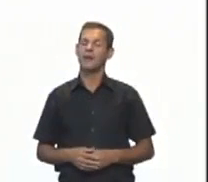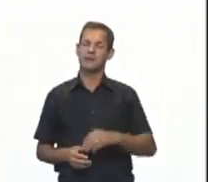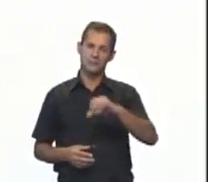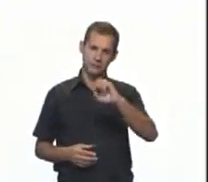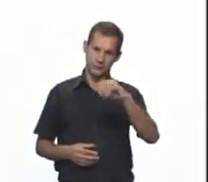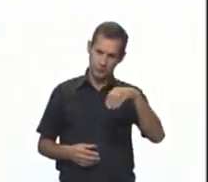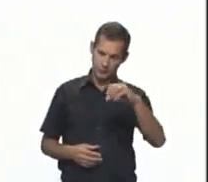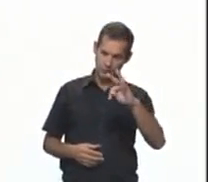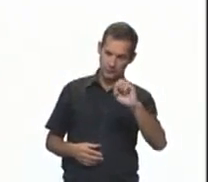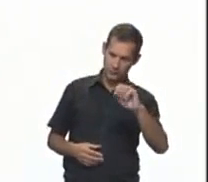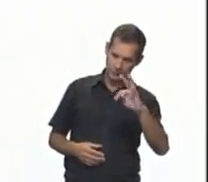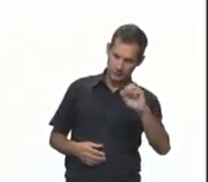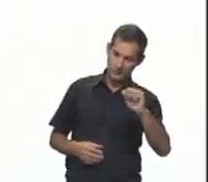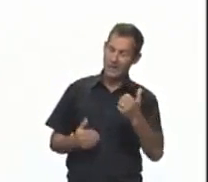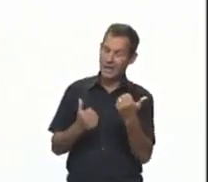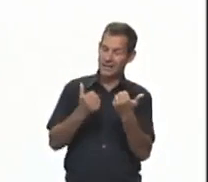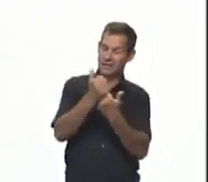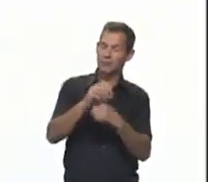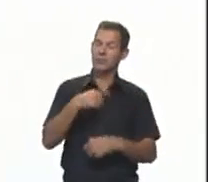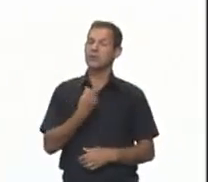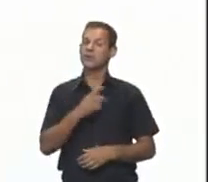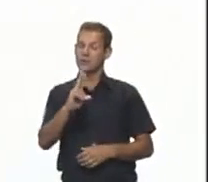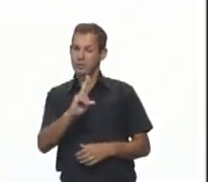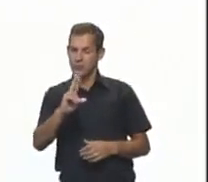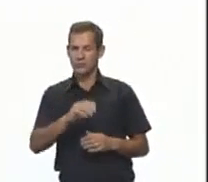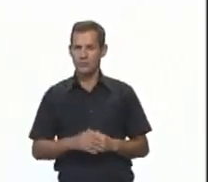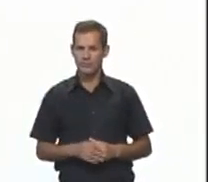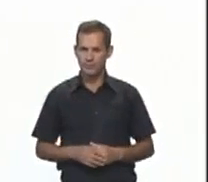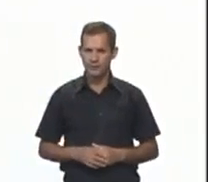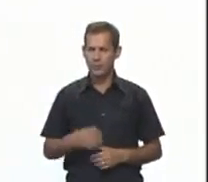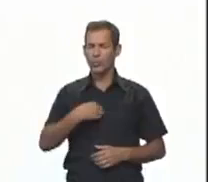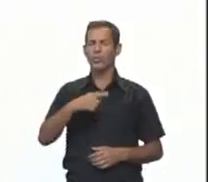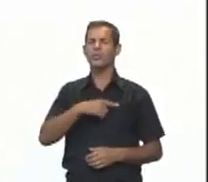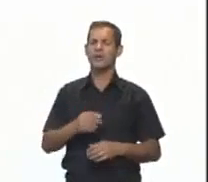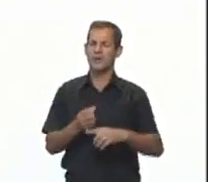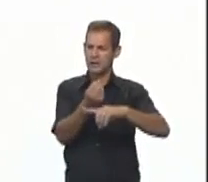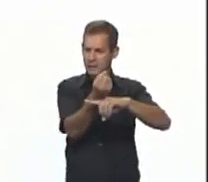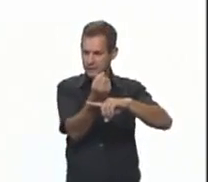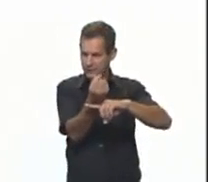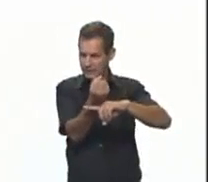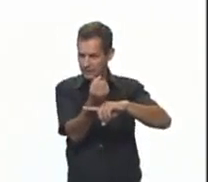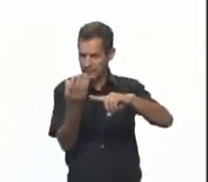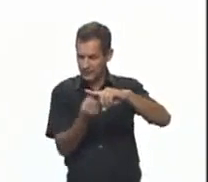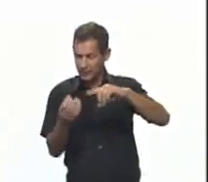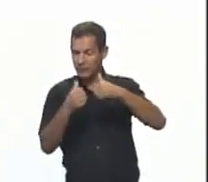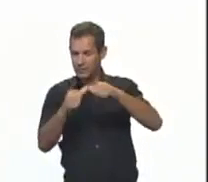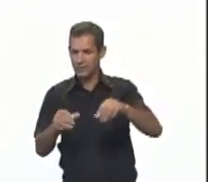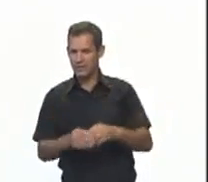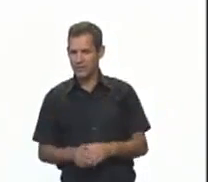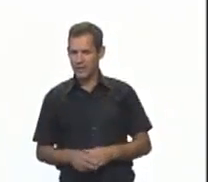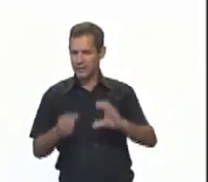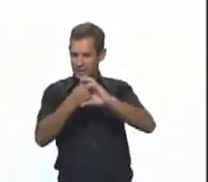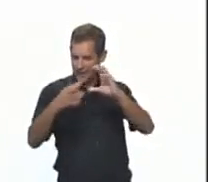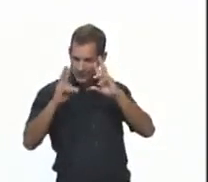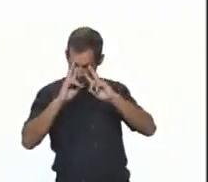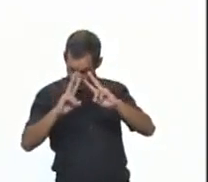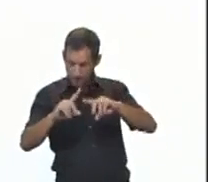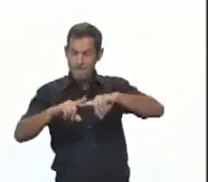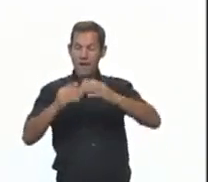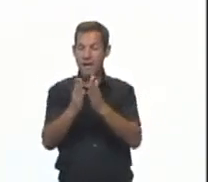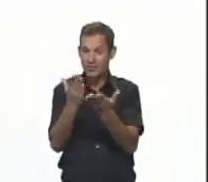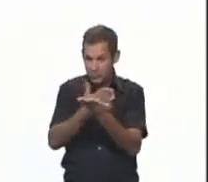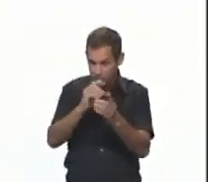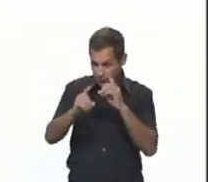seno de θ. Essa é a substituição que a gente utiliza, então, quando eu tenho funções que têm essa cara. No